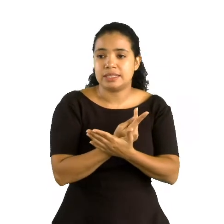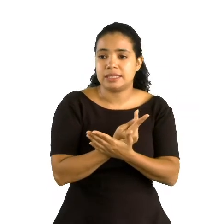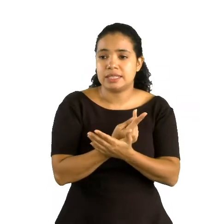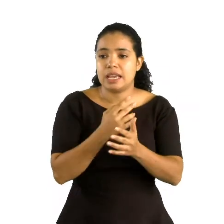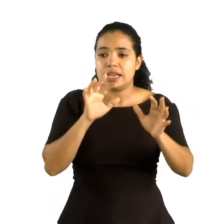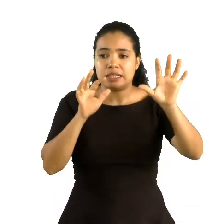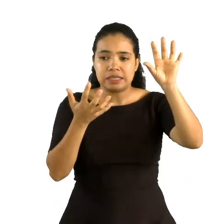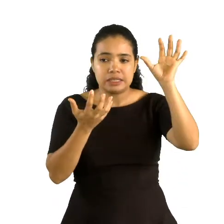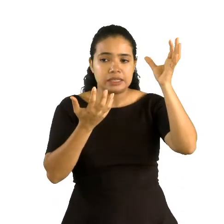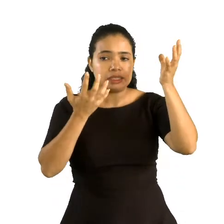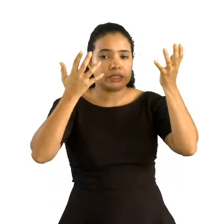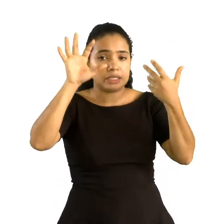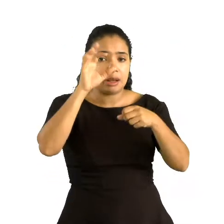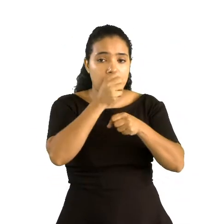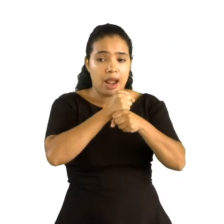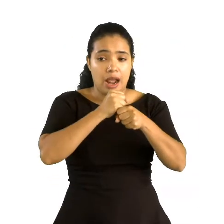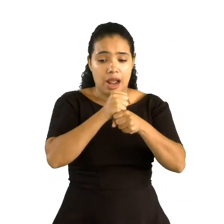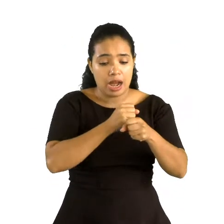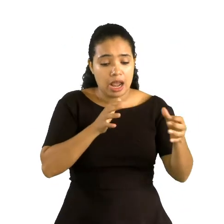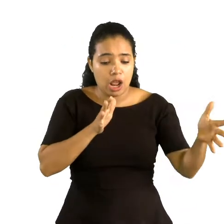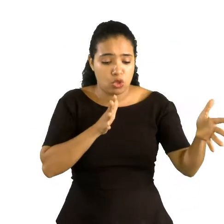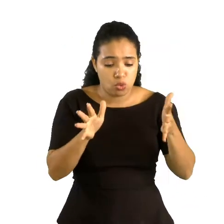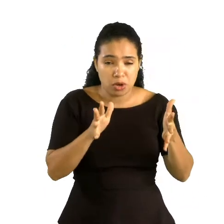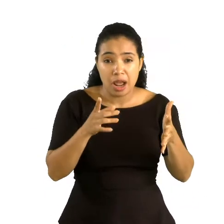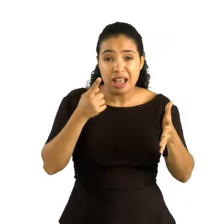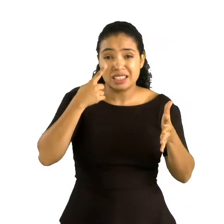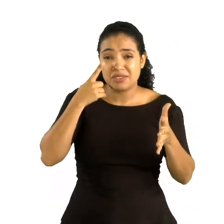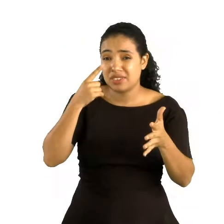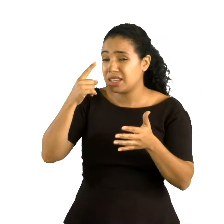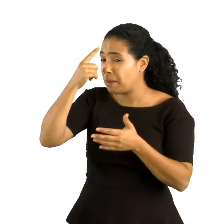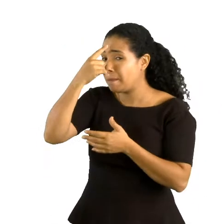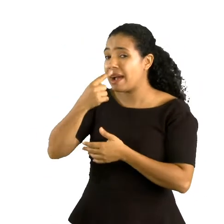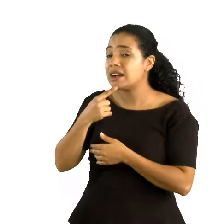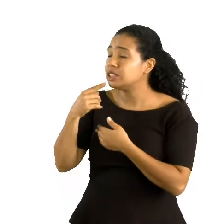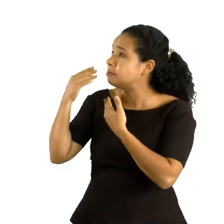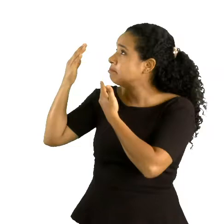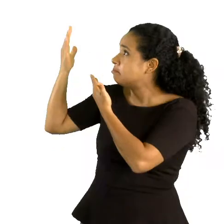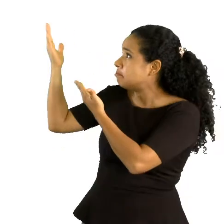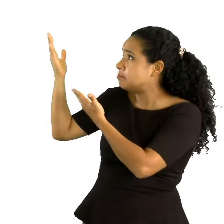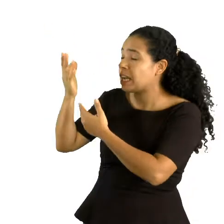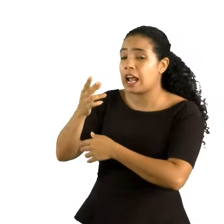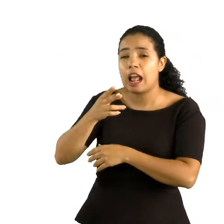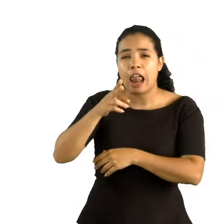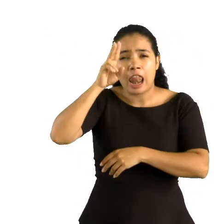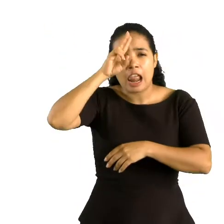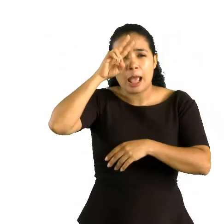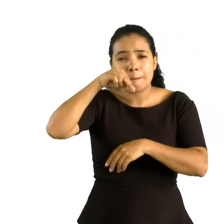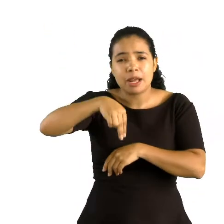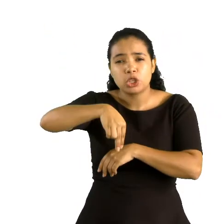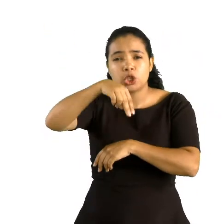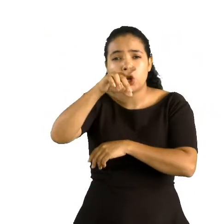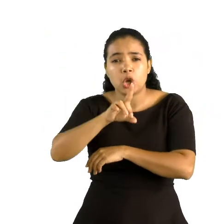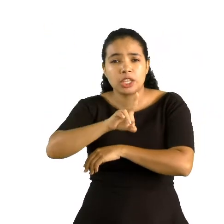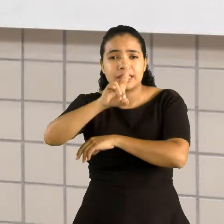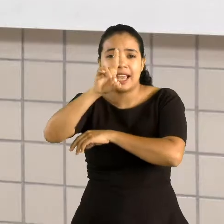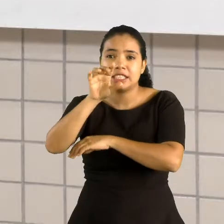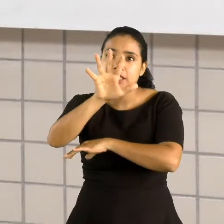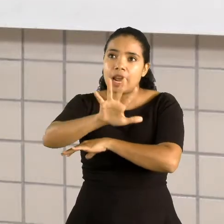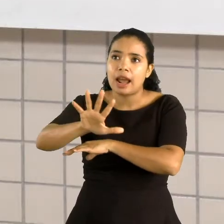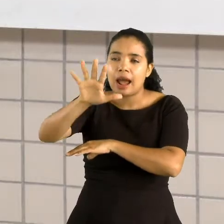olhar lá, olha, a gente já foi, quem já não ouviu falar do Nordeste? Que às vezes o Nordeste